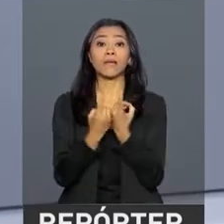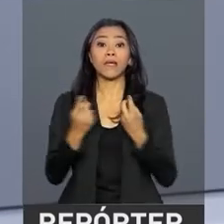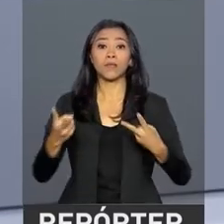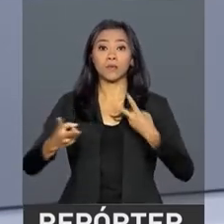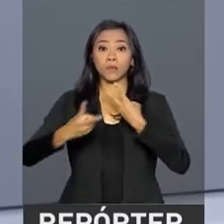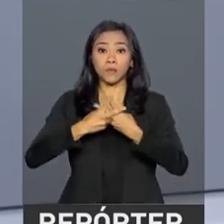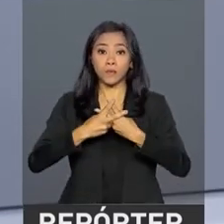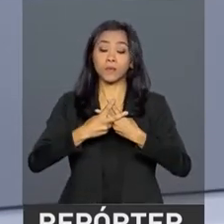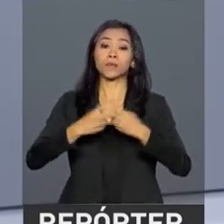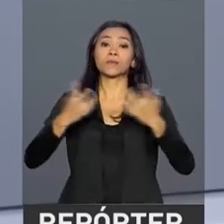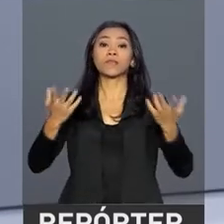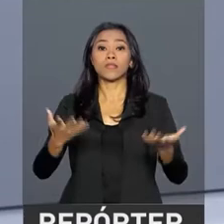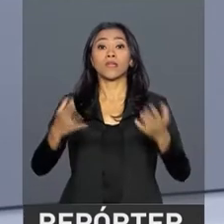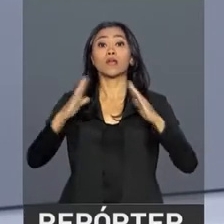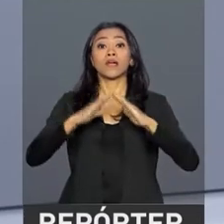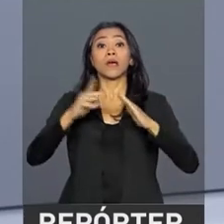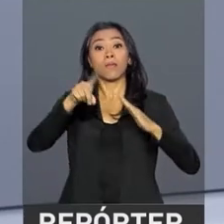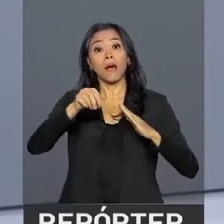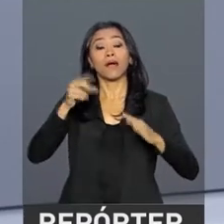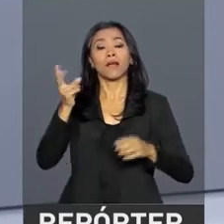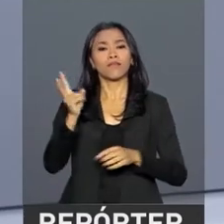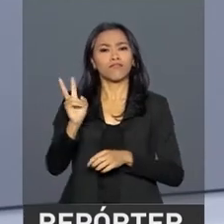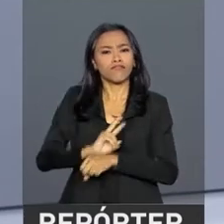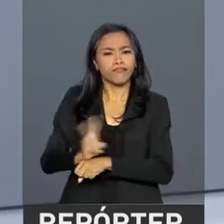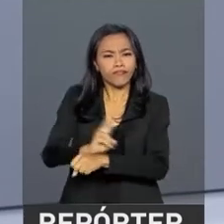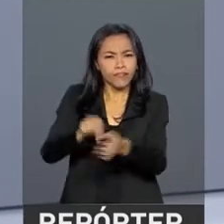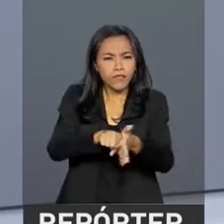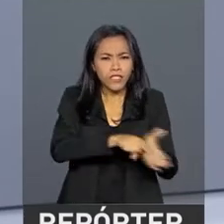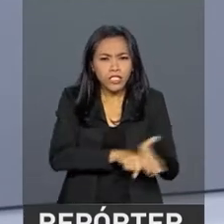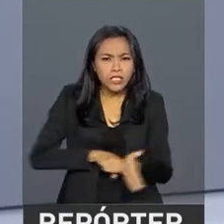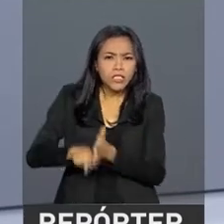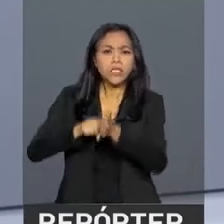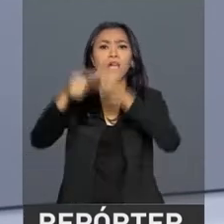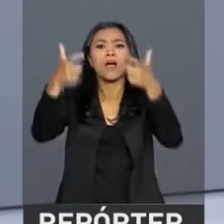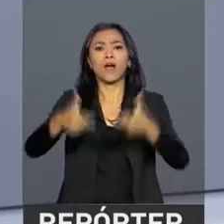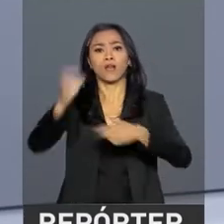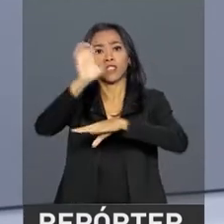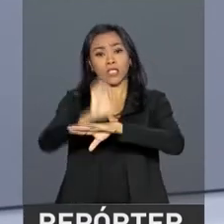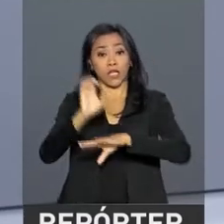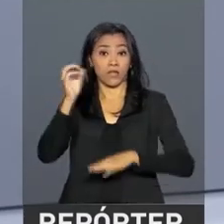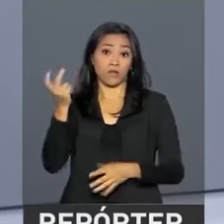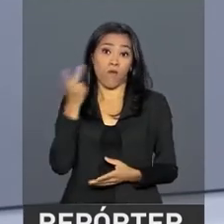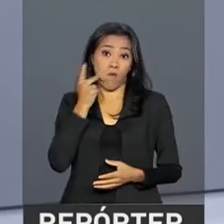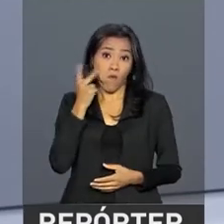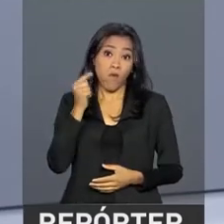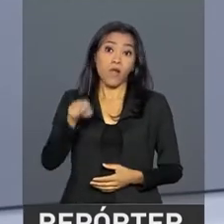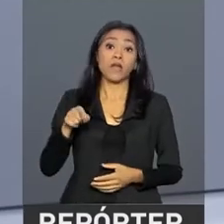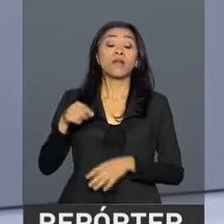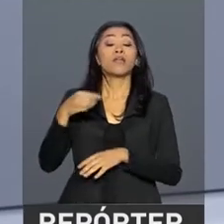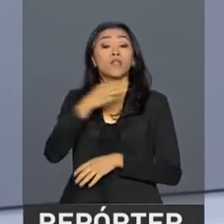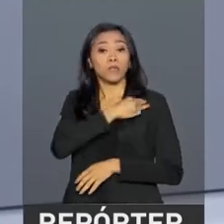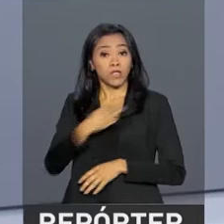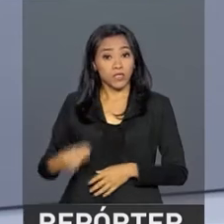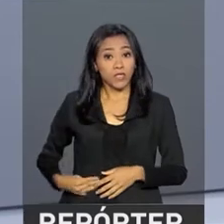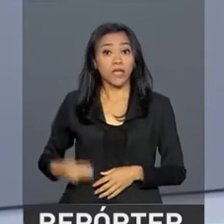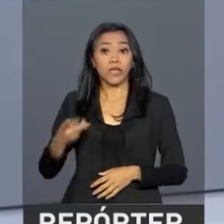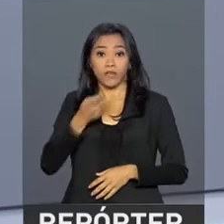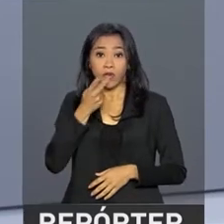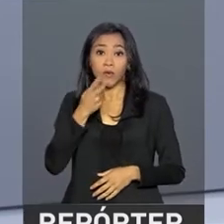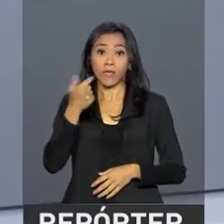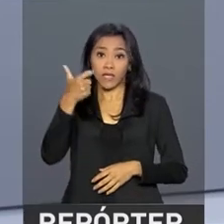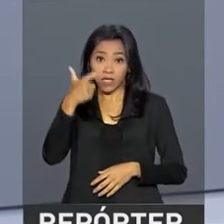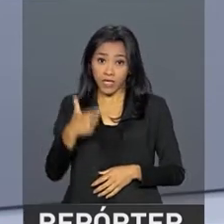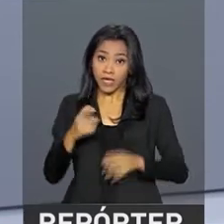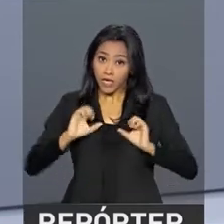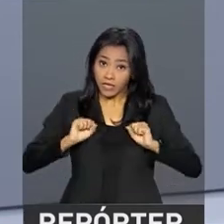o governo do ceará investigações e ações de inteligência em nota o ministério da justiça informa que esse reforço esse reforço